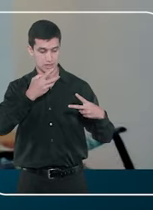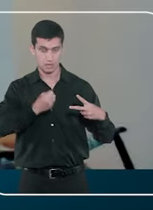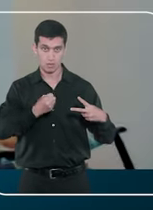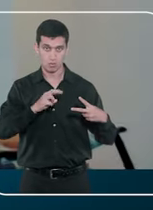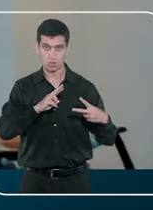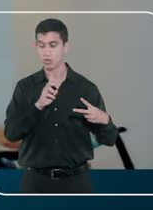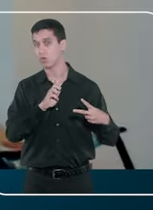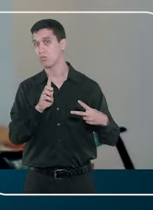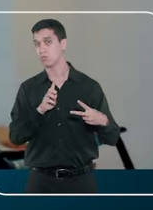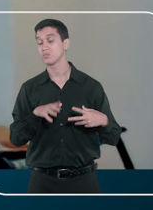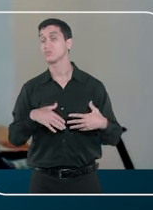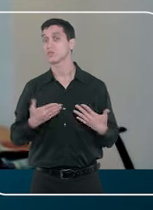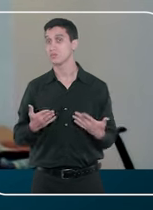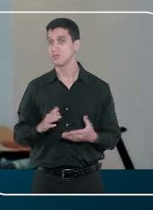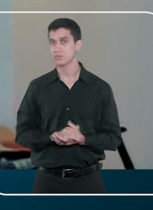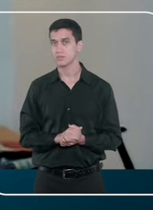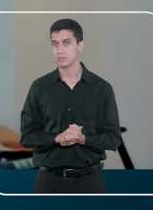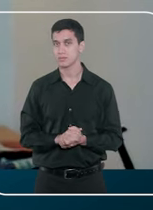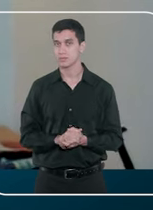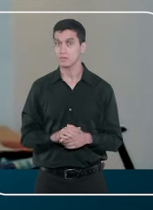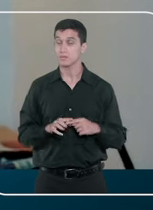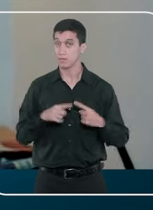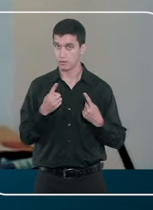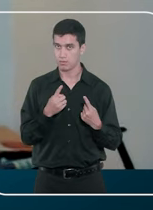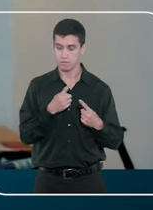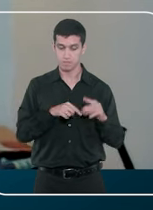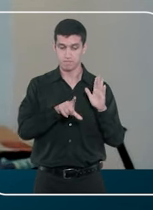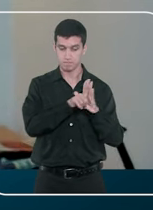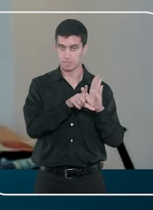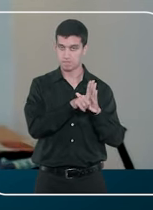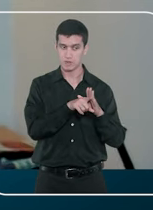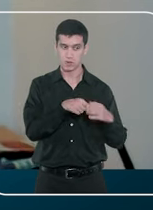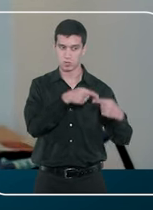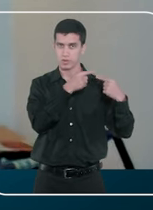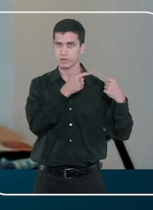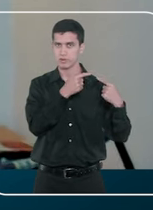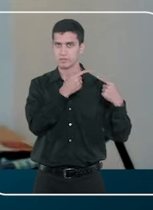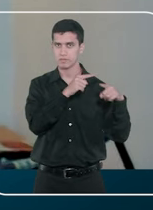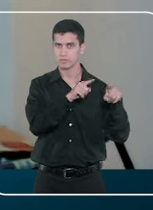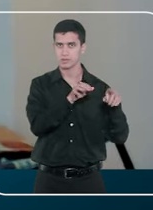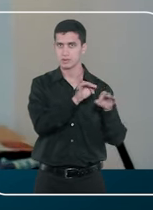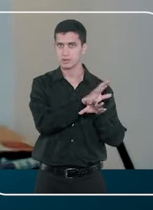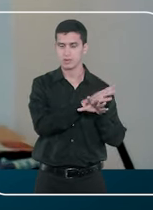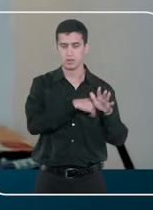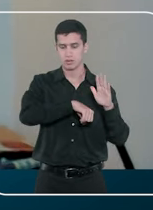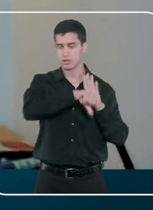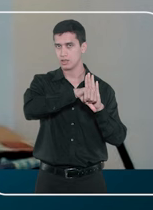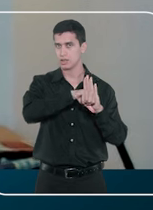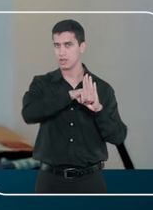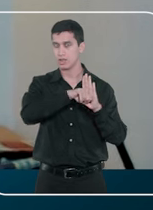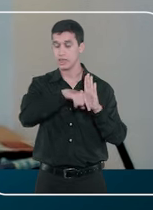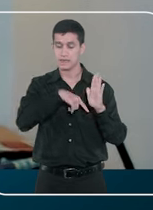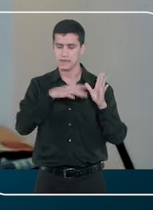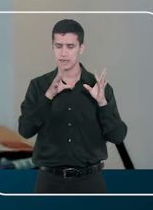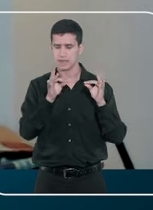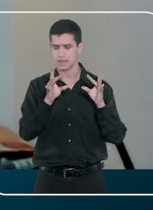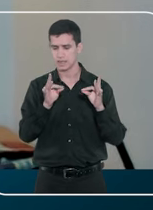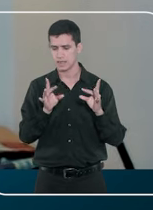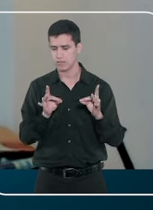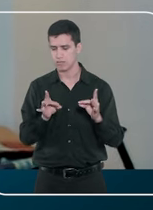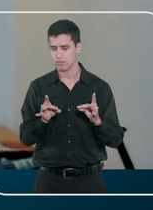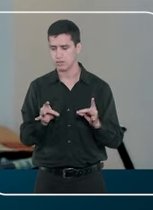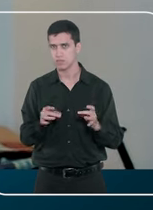Então, Fátima, o pacote anticrime, ele trouxe um detalhamento, um